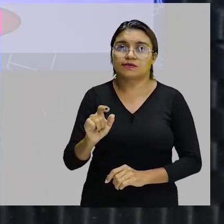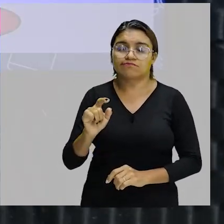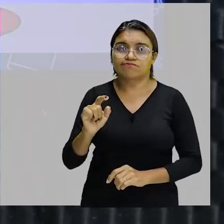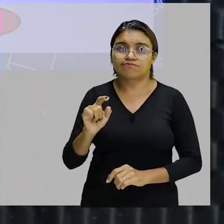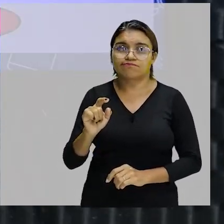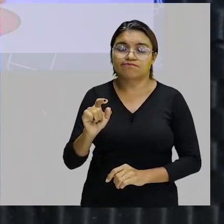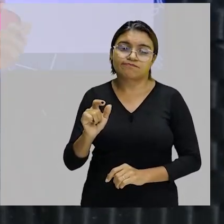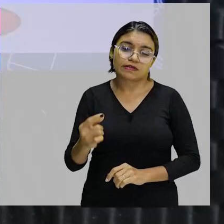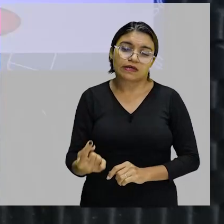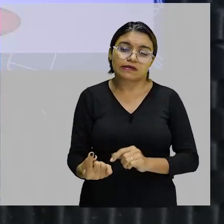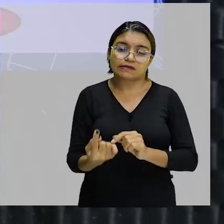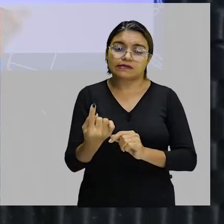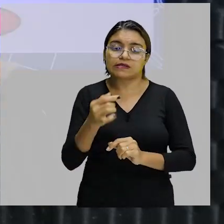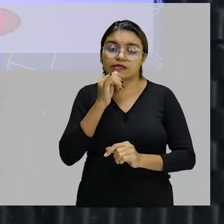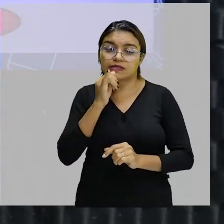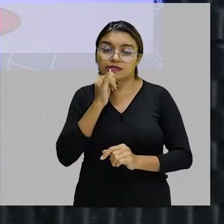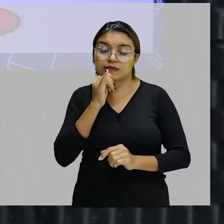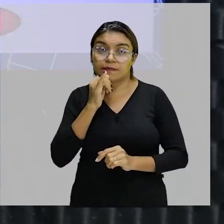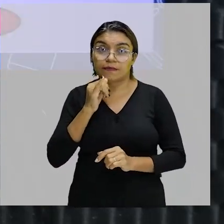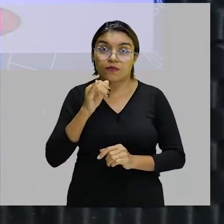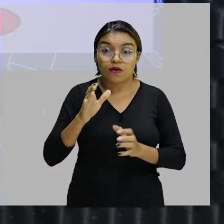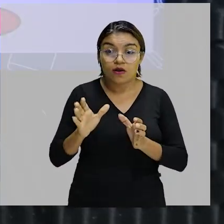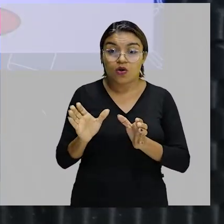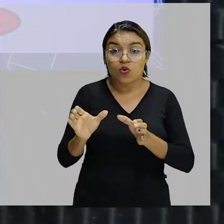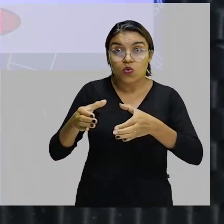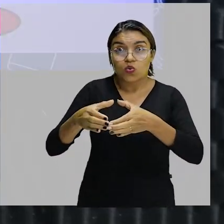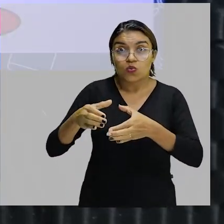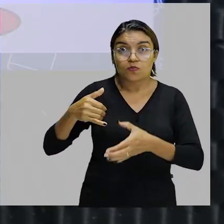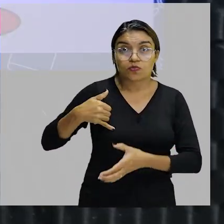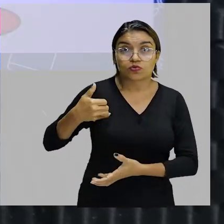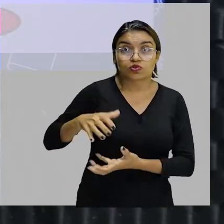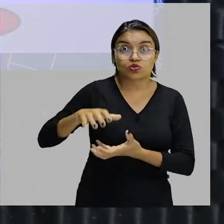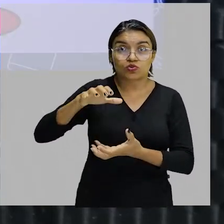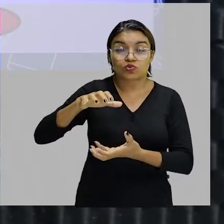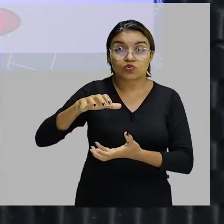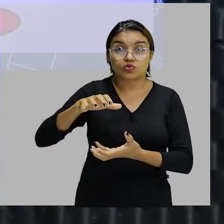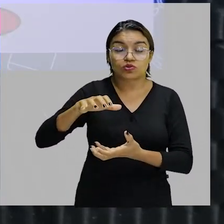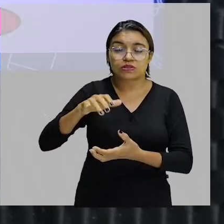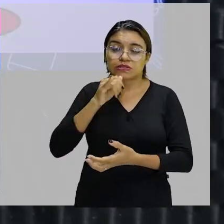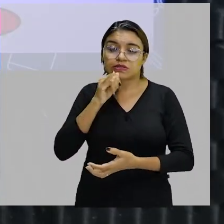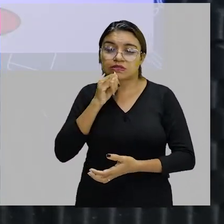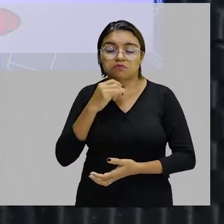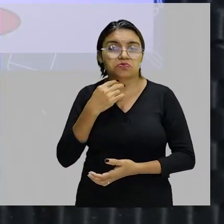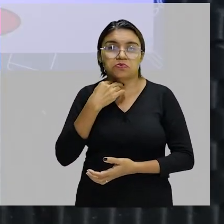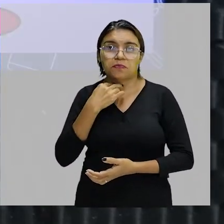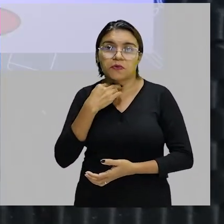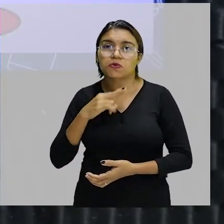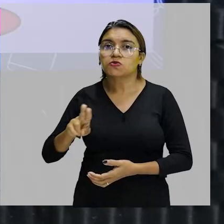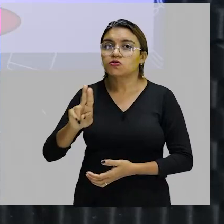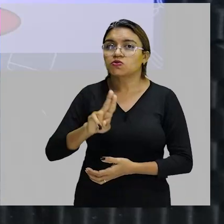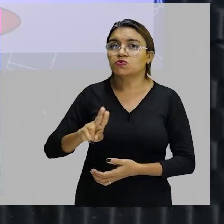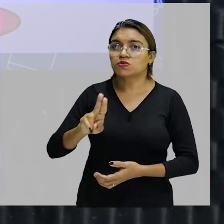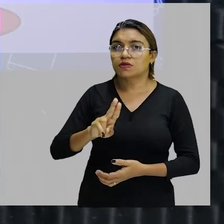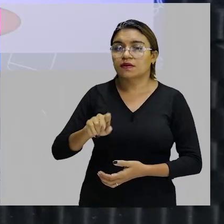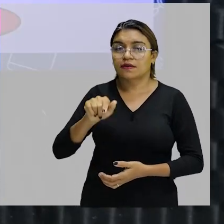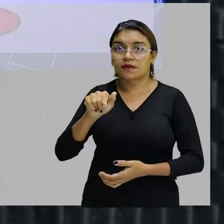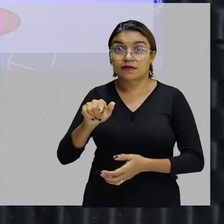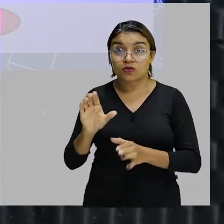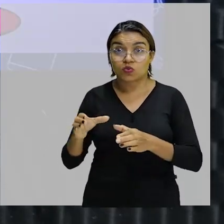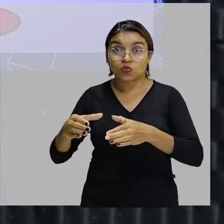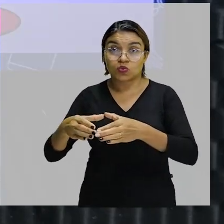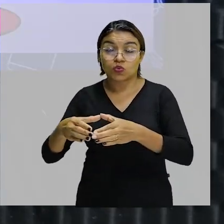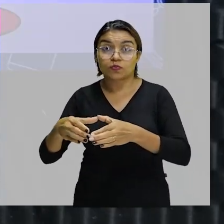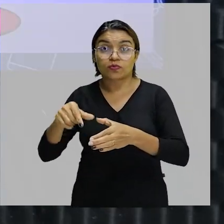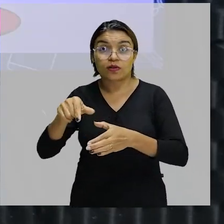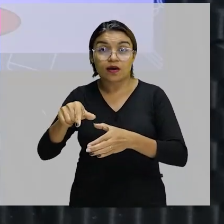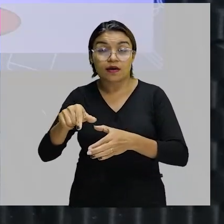que estejam dentro da categoria de idoso aqui, por exemplo, eu não posso colocar uma coisinha para